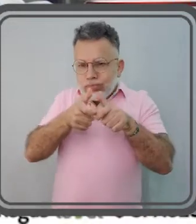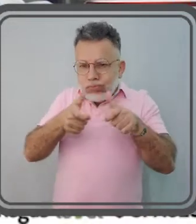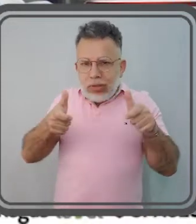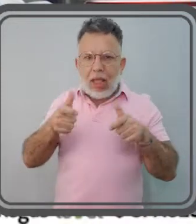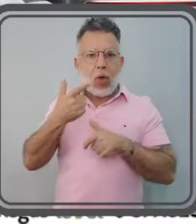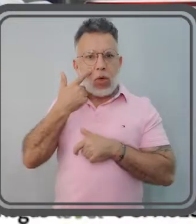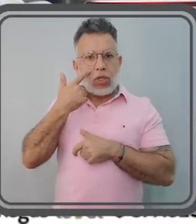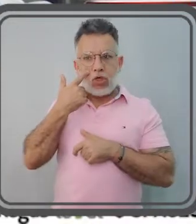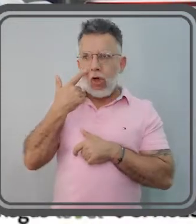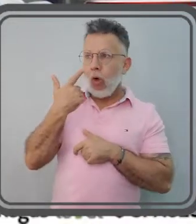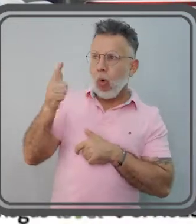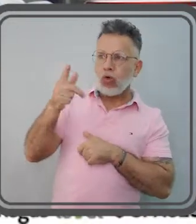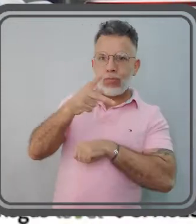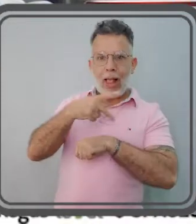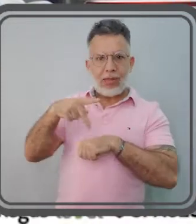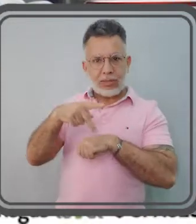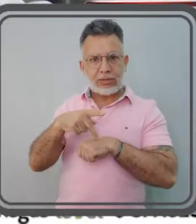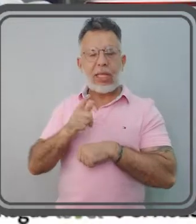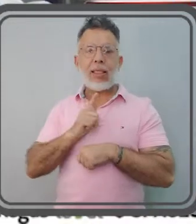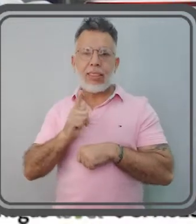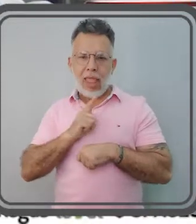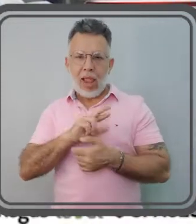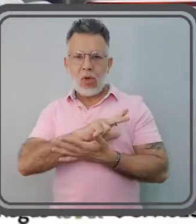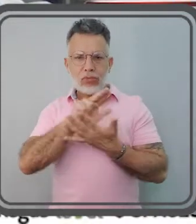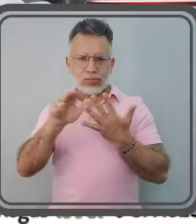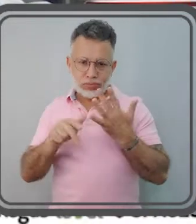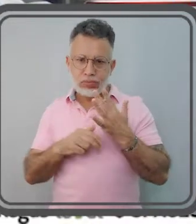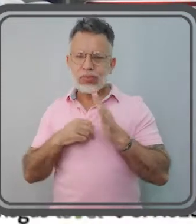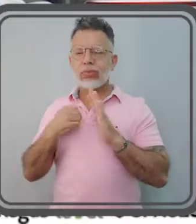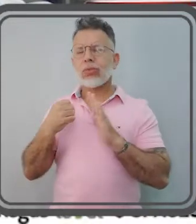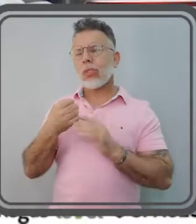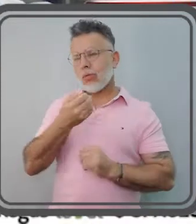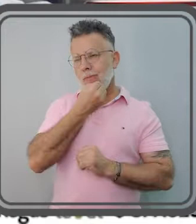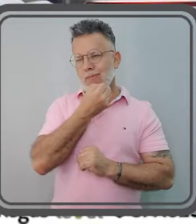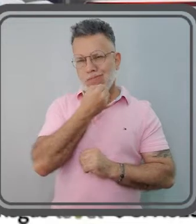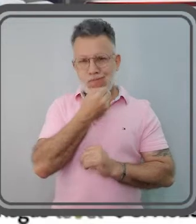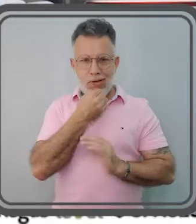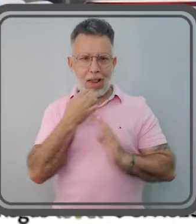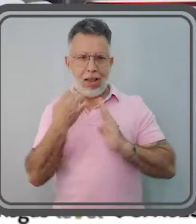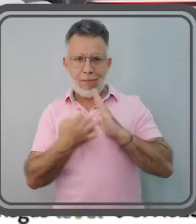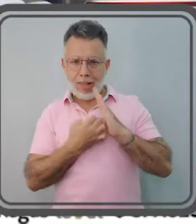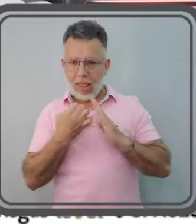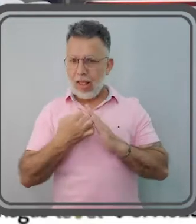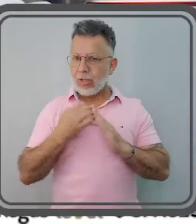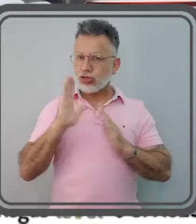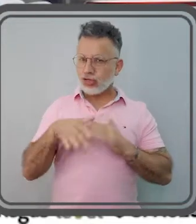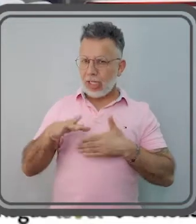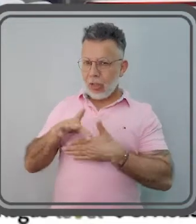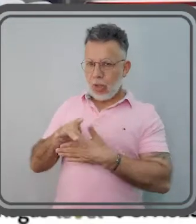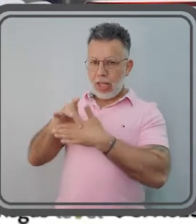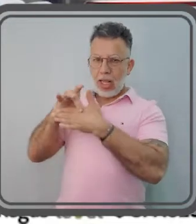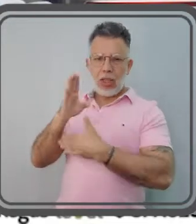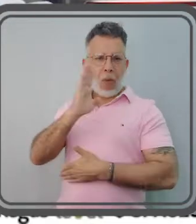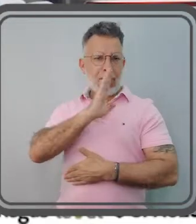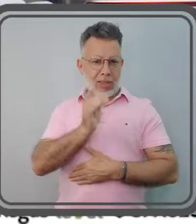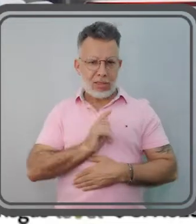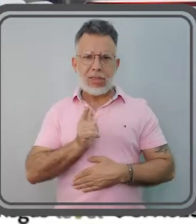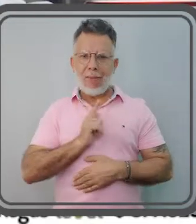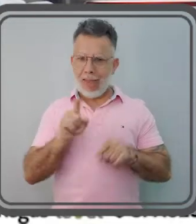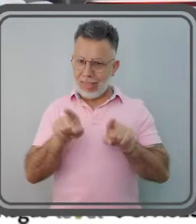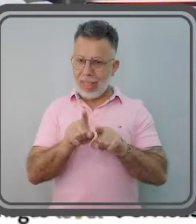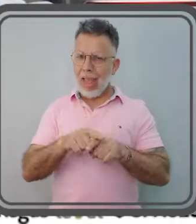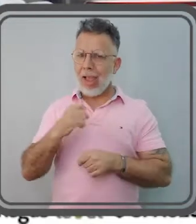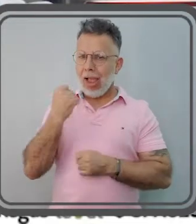são líderes, né, do seu mercado. No Brasil também nós temos alguns líderes, mas quando a gente olha em número de loja, em número